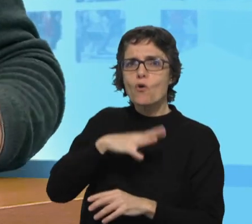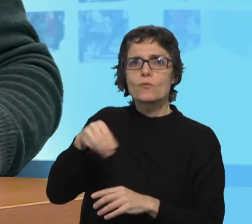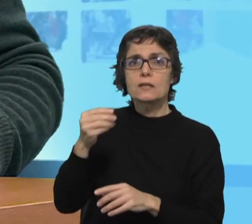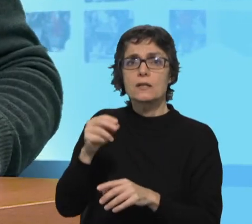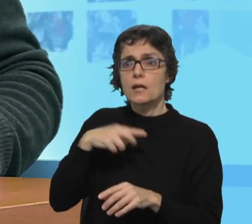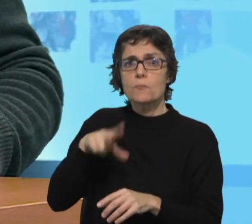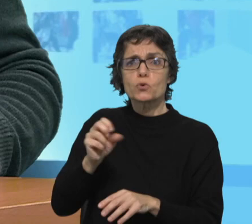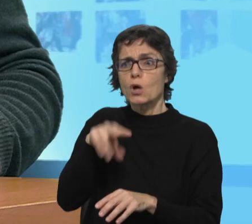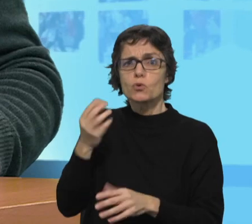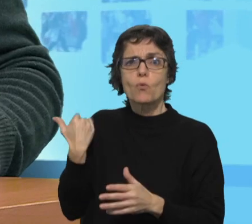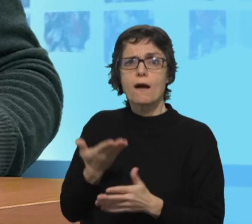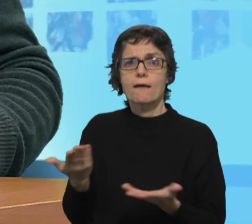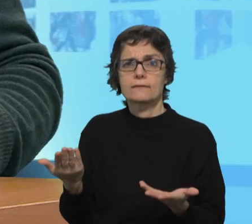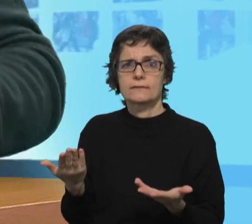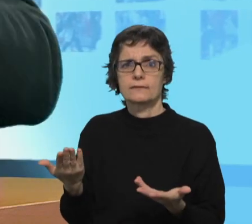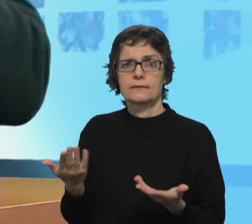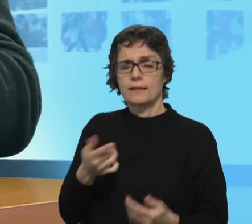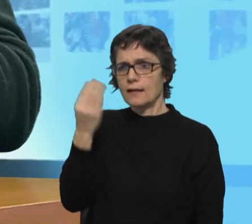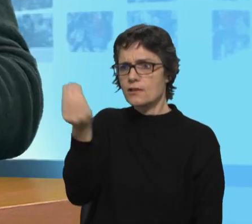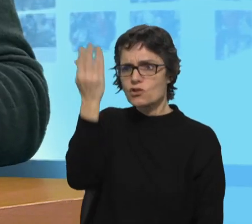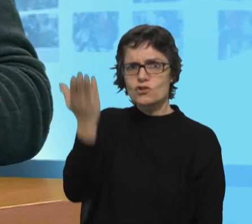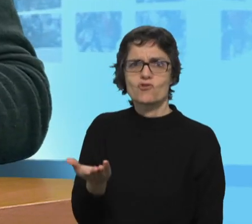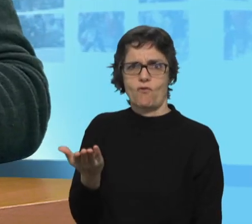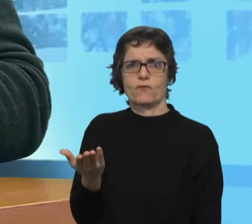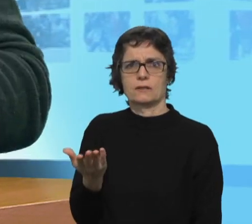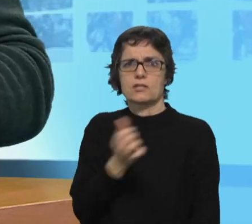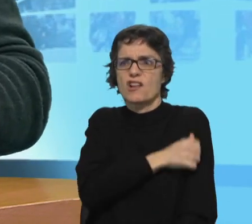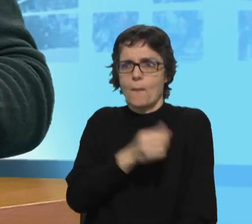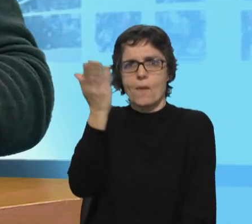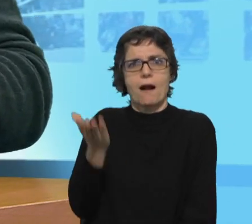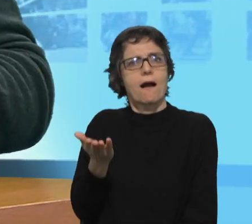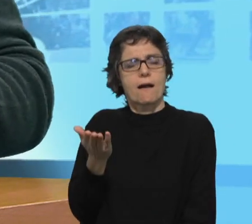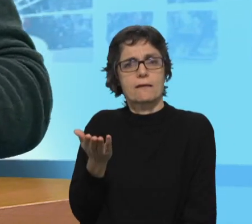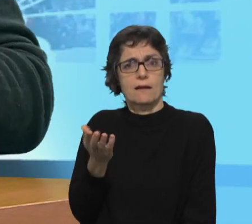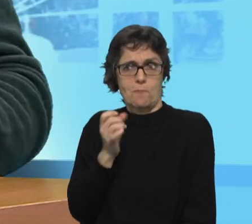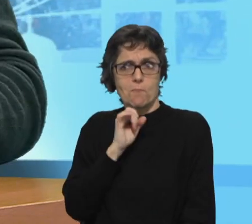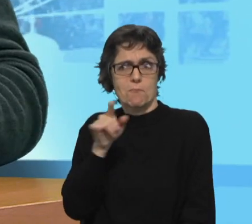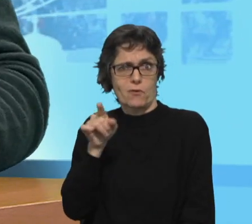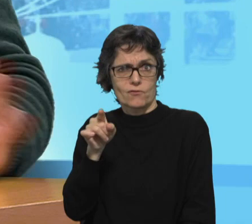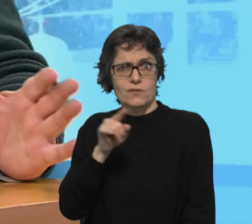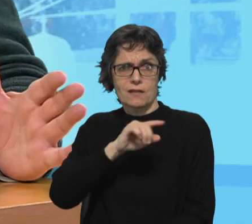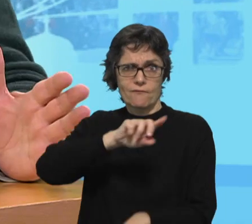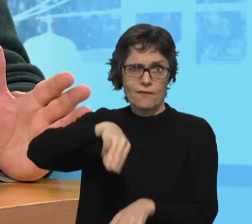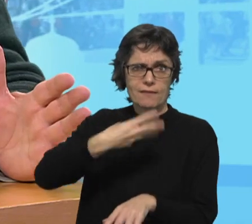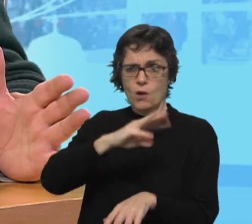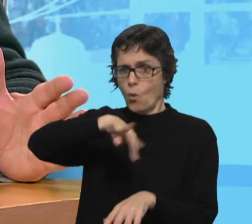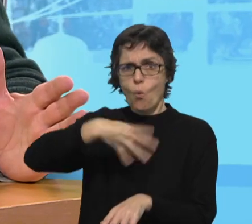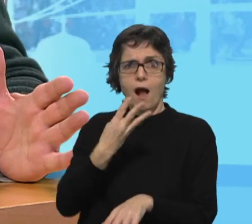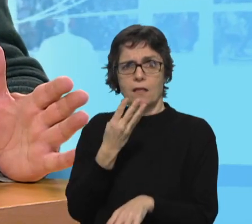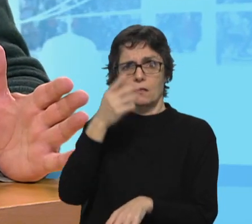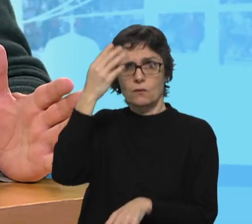dessa. Esse rapaz, eu não sei, mas ele, pelo menos, 3 horinhas ou 4 por dia, ele tem que